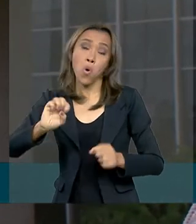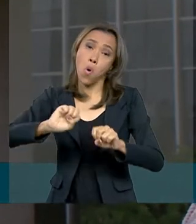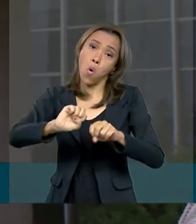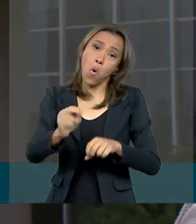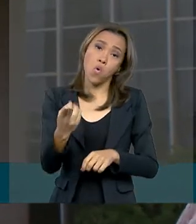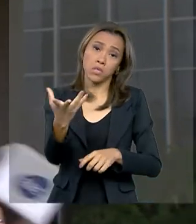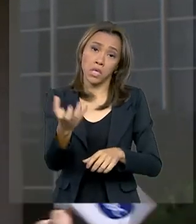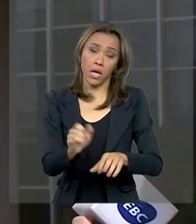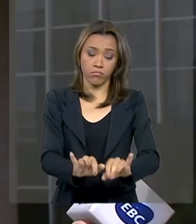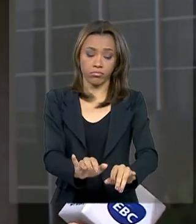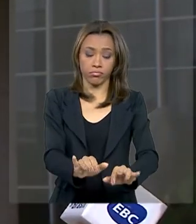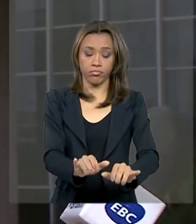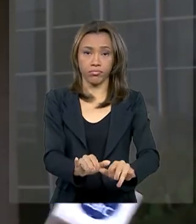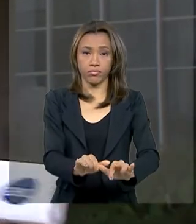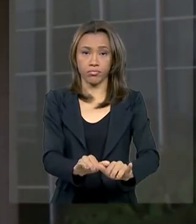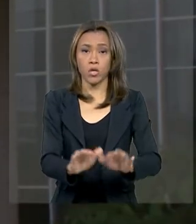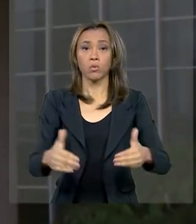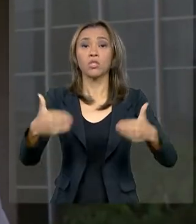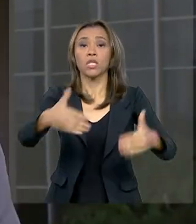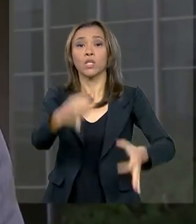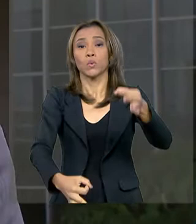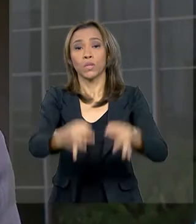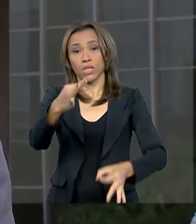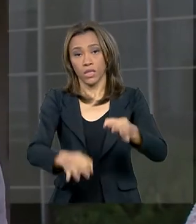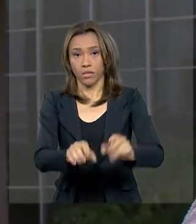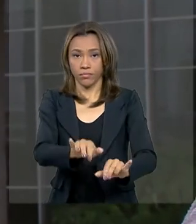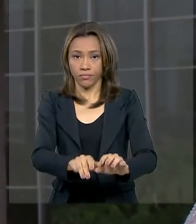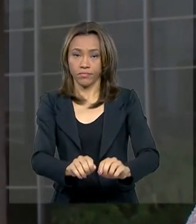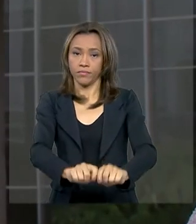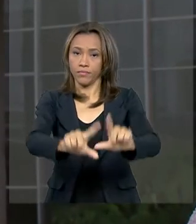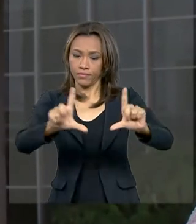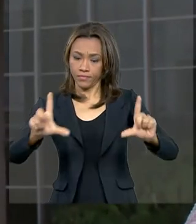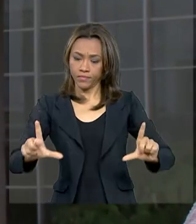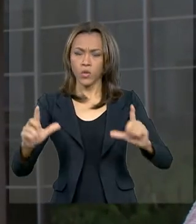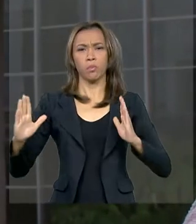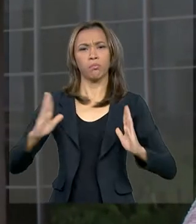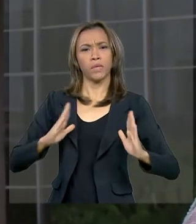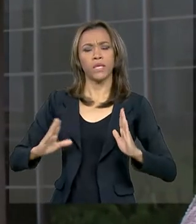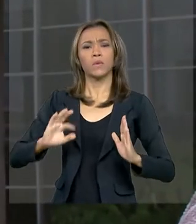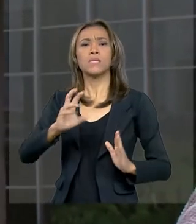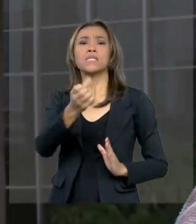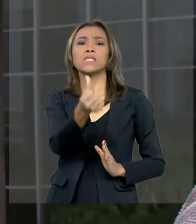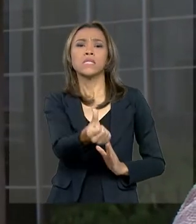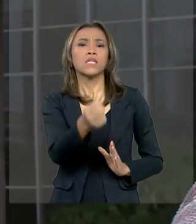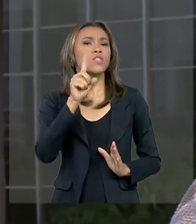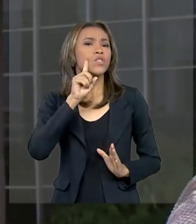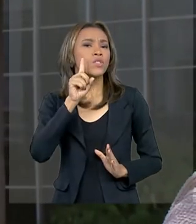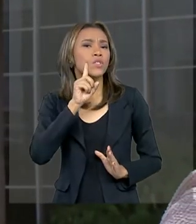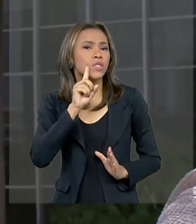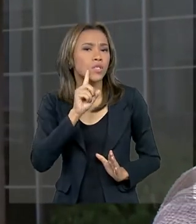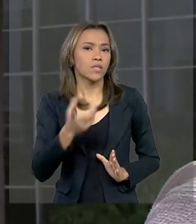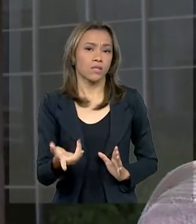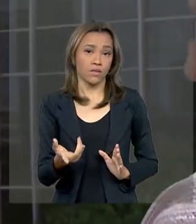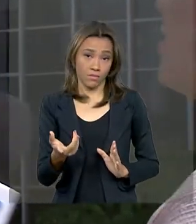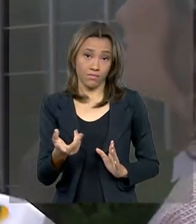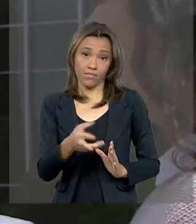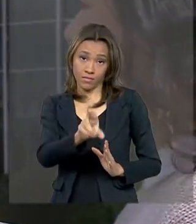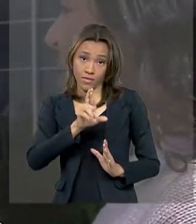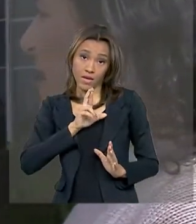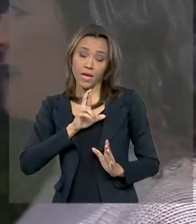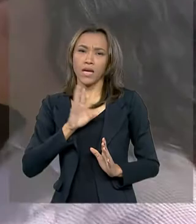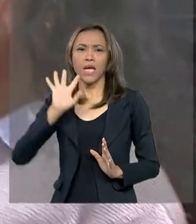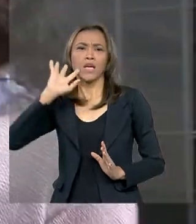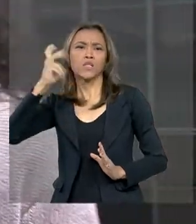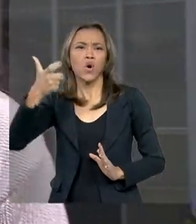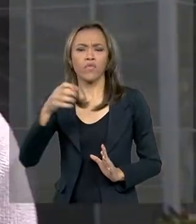Ministério da Justiça. A média de resolução é de 6 dias? 6 dias, com um índice de resolutibilidade de 83%. Tá ótimo,